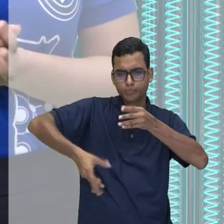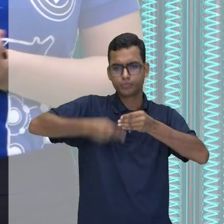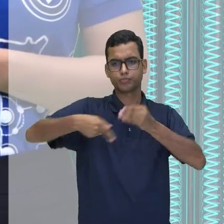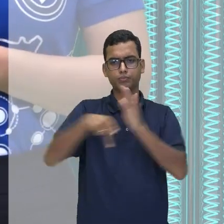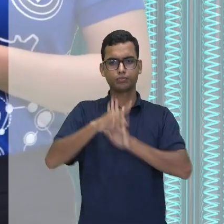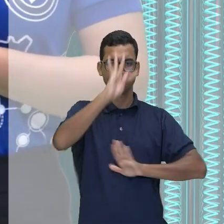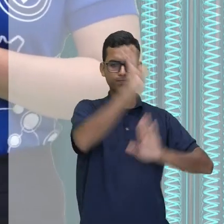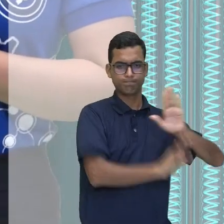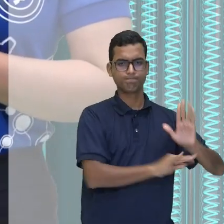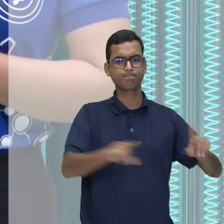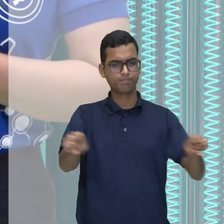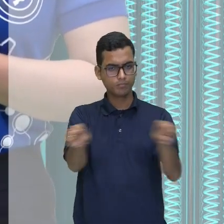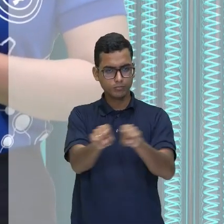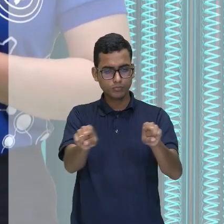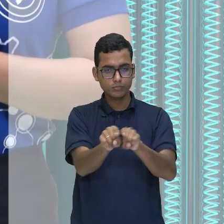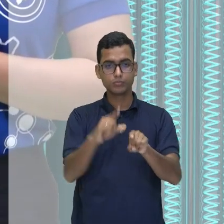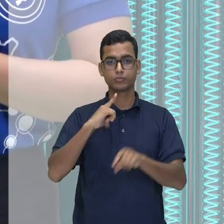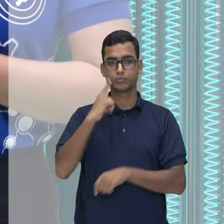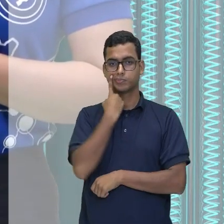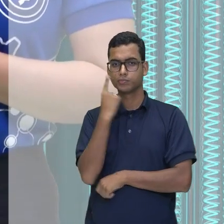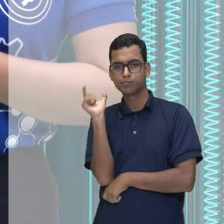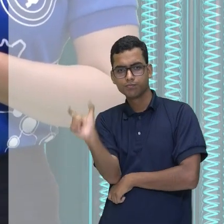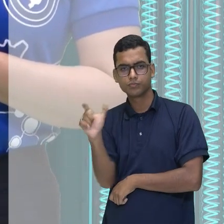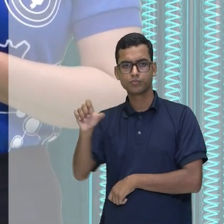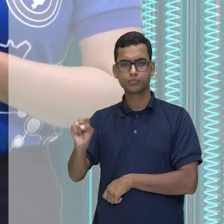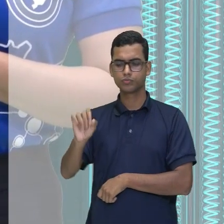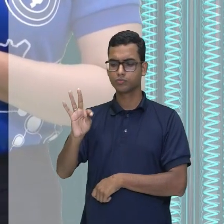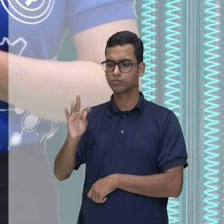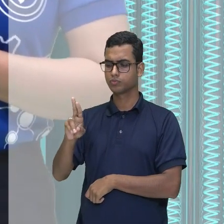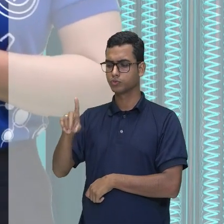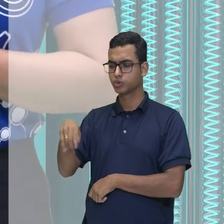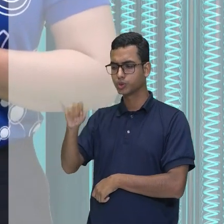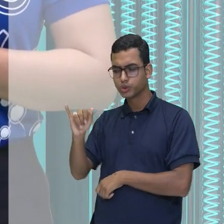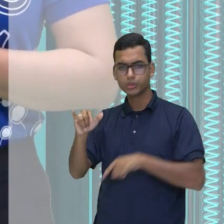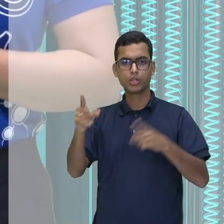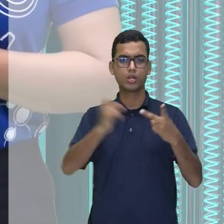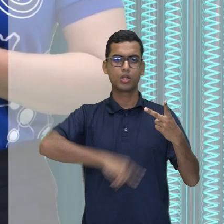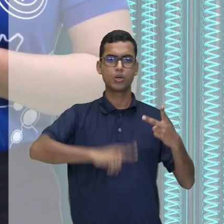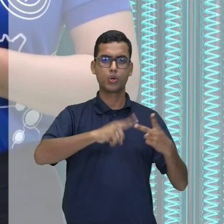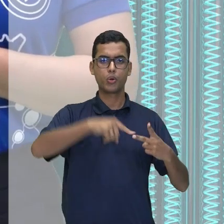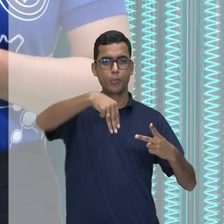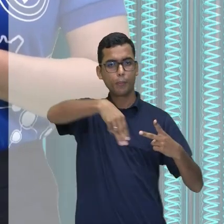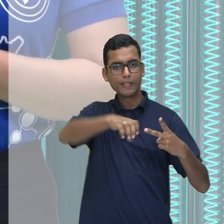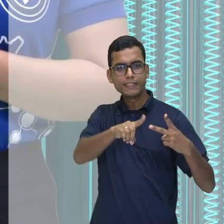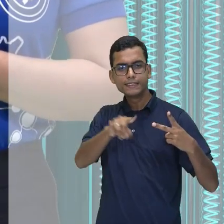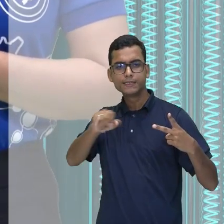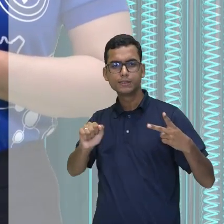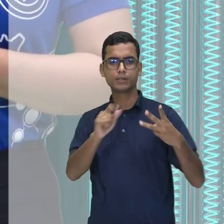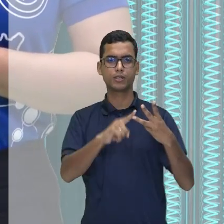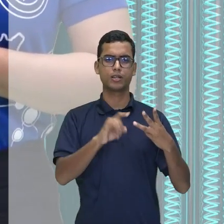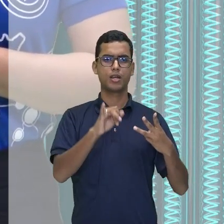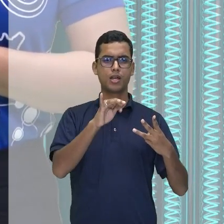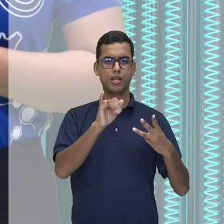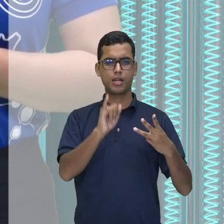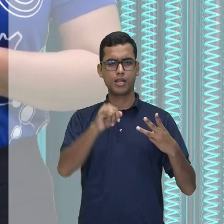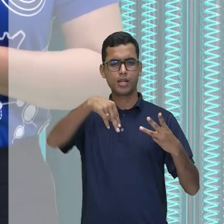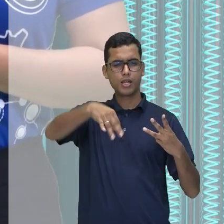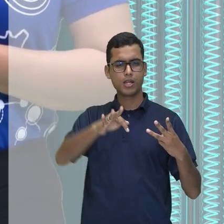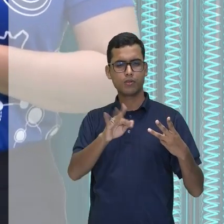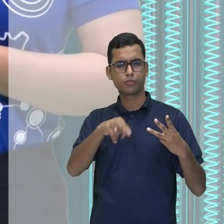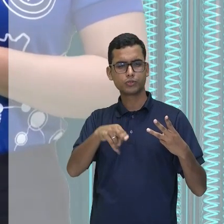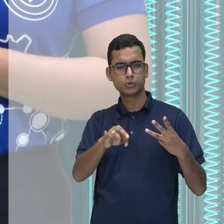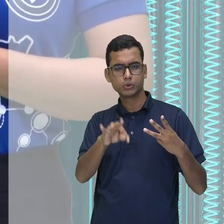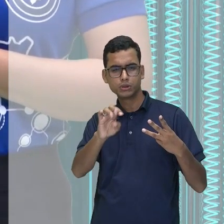do texto. Temos a palavra study, media, influence, conducted,